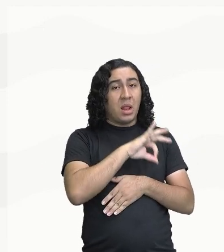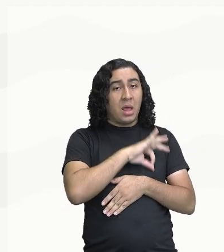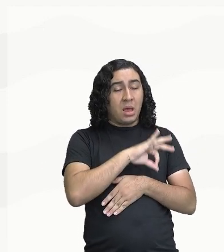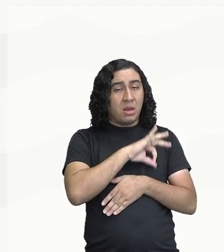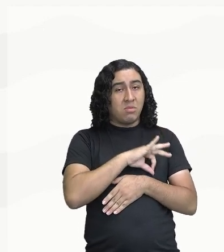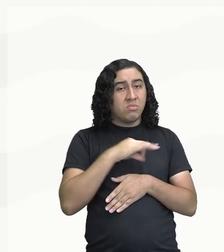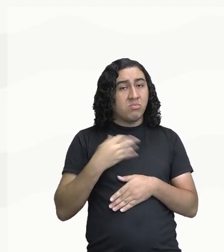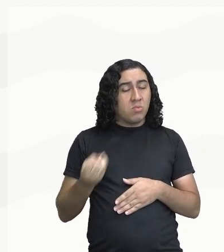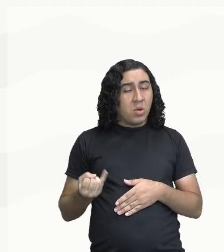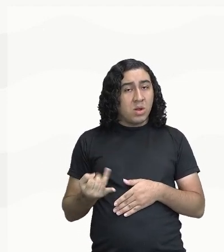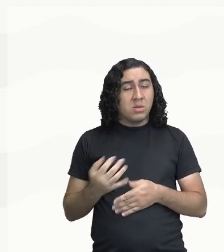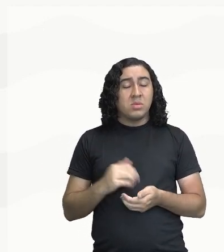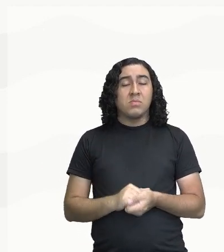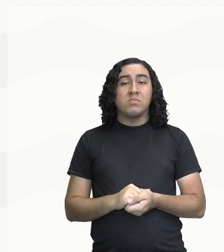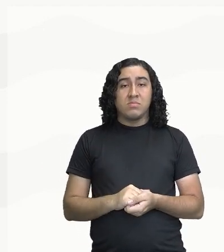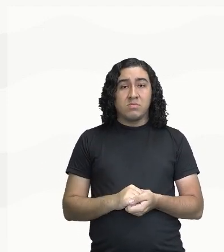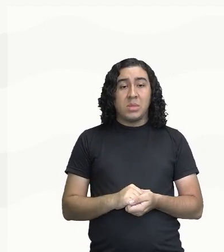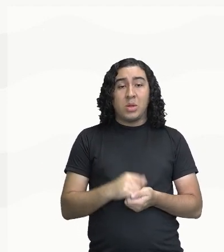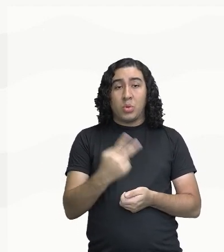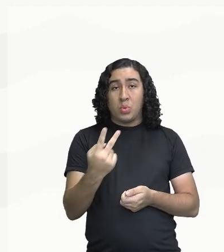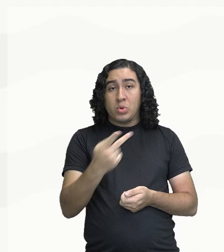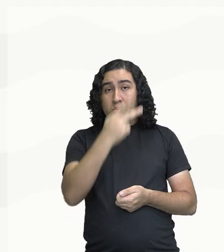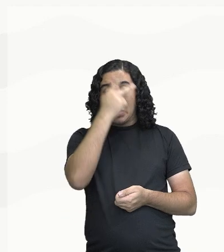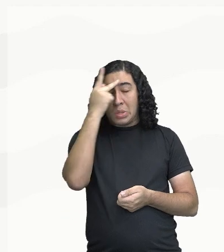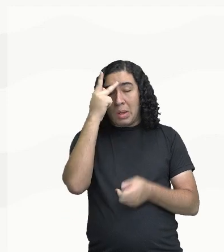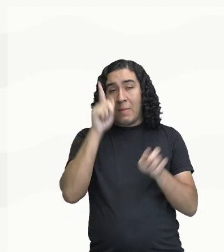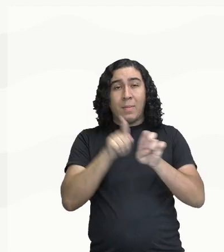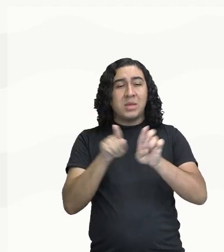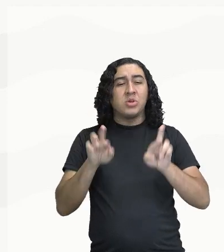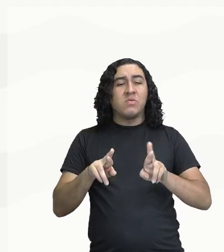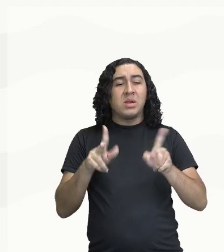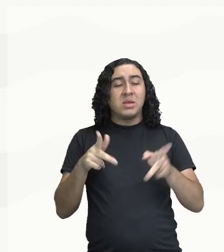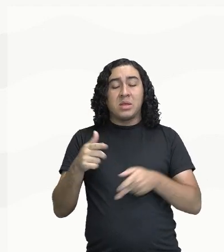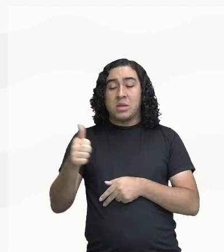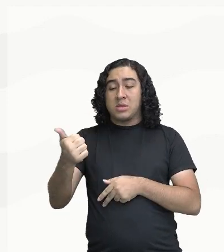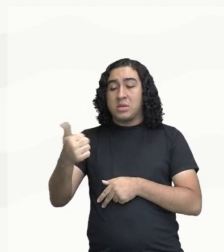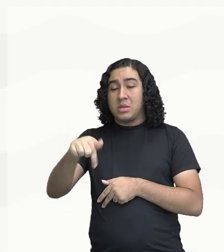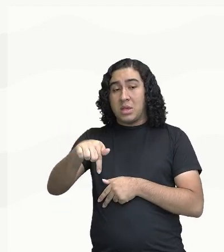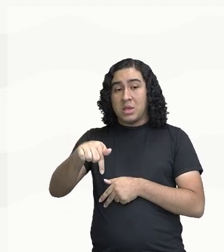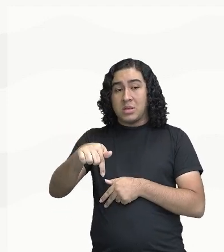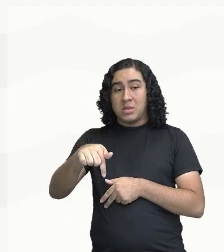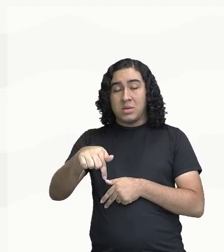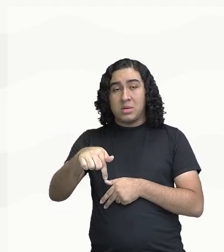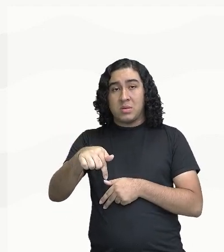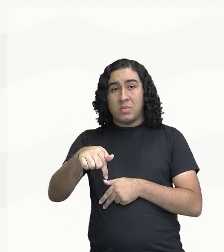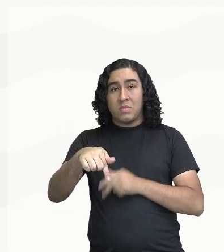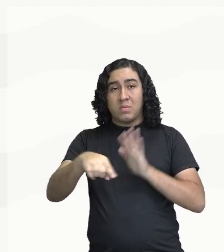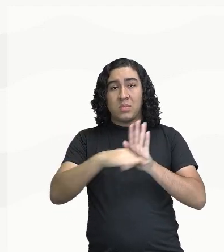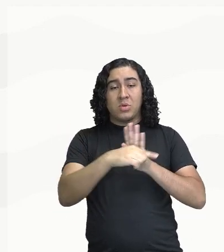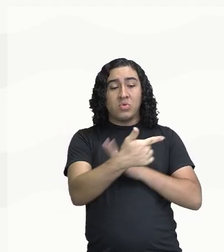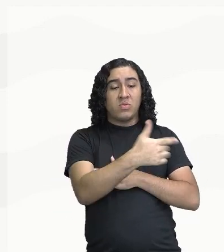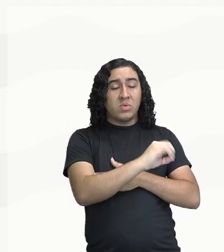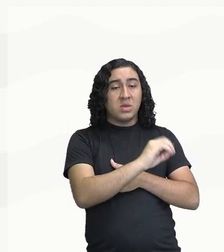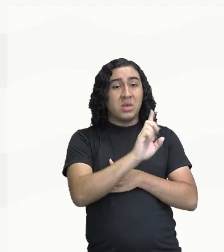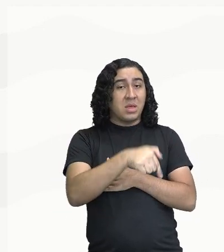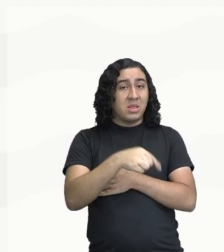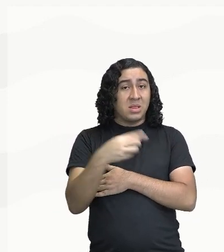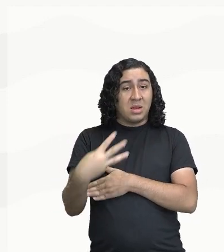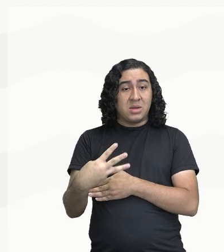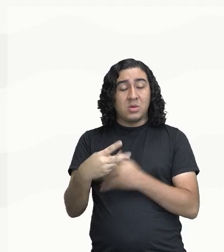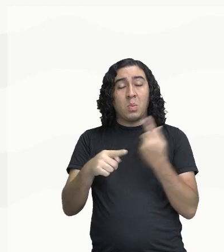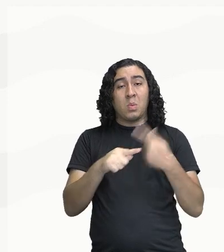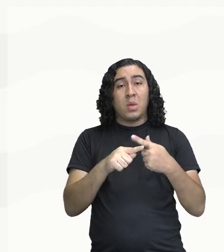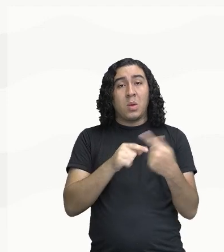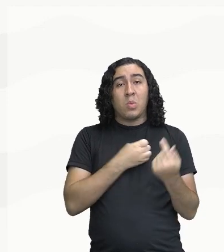mínimos? 2 pessoas. Qual é a diferença entre 20 e 17? 3, porque a quantidade